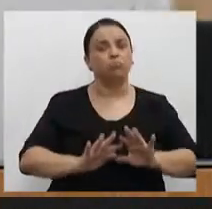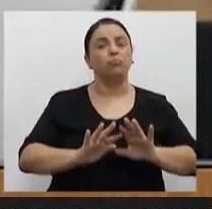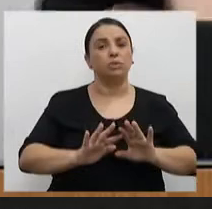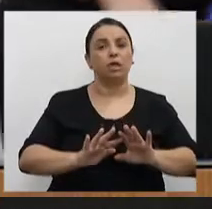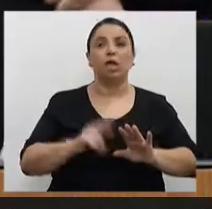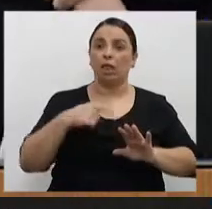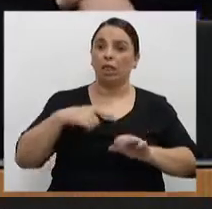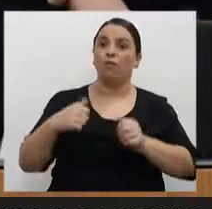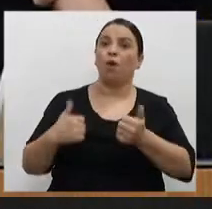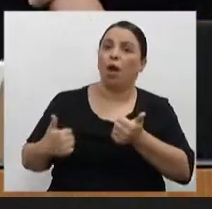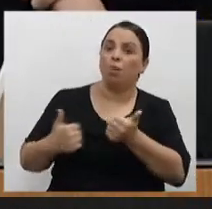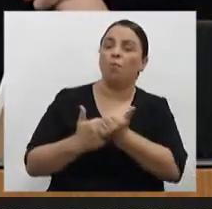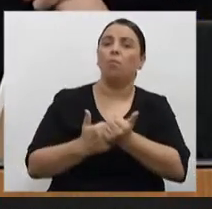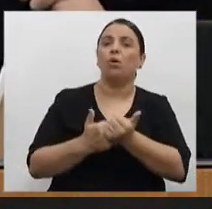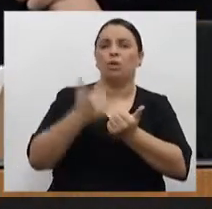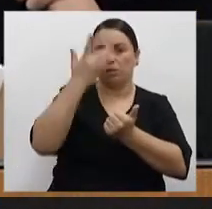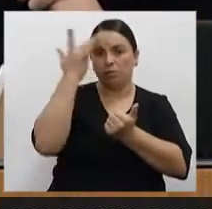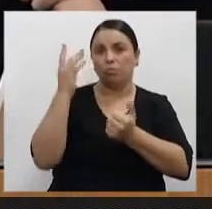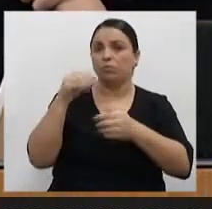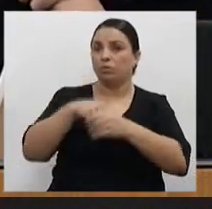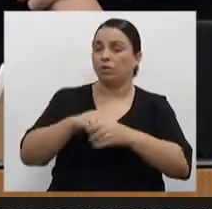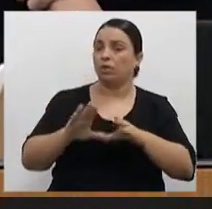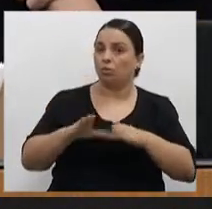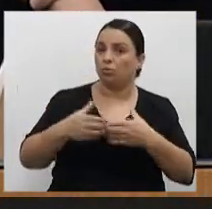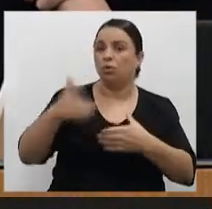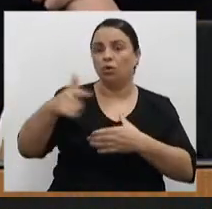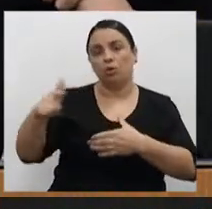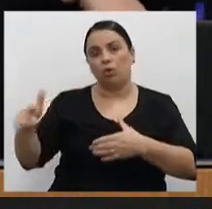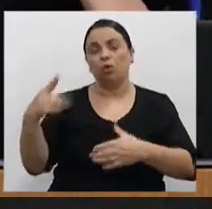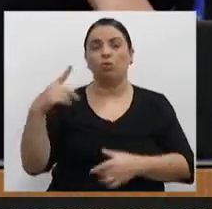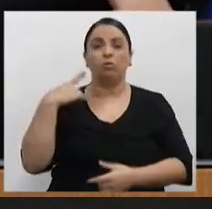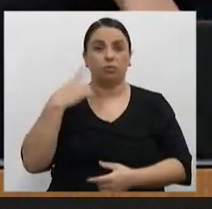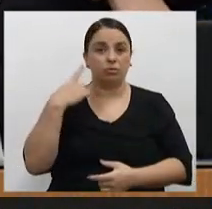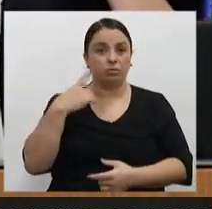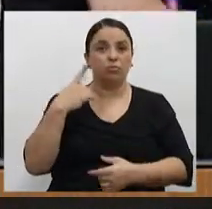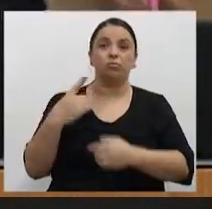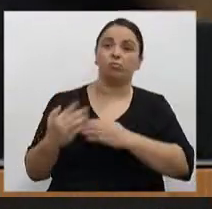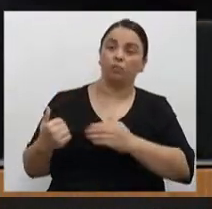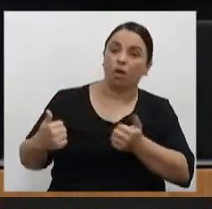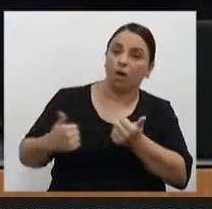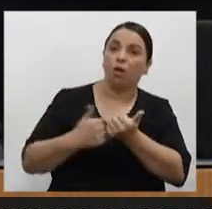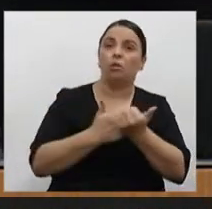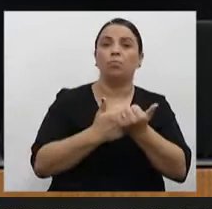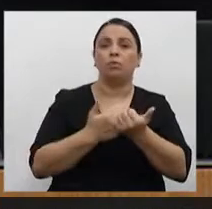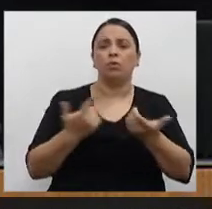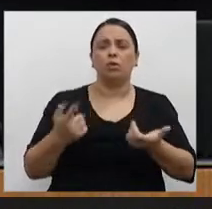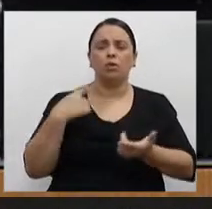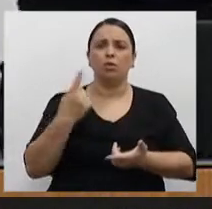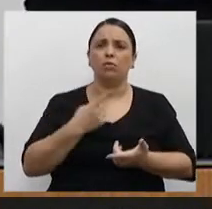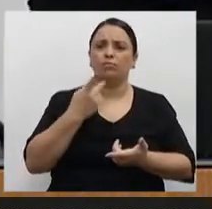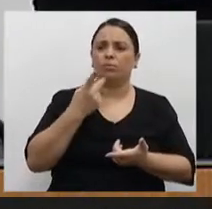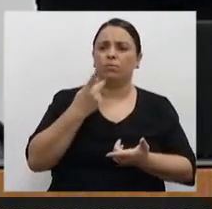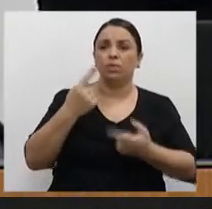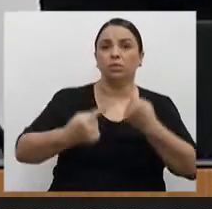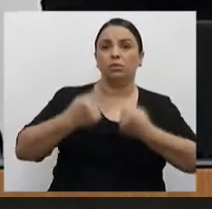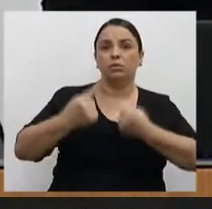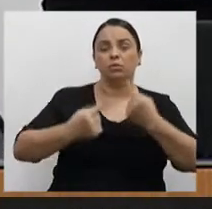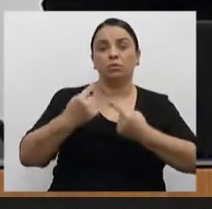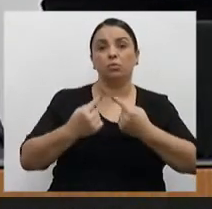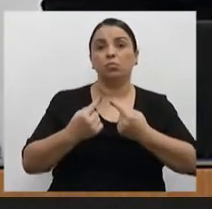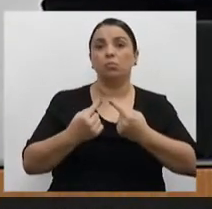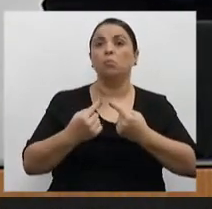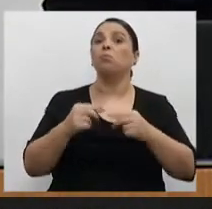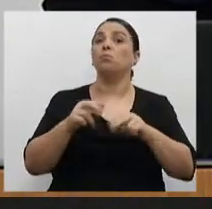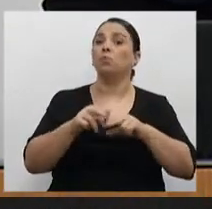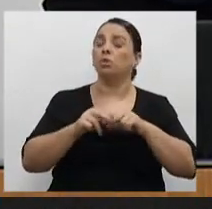do nosso vice-presidente e dos outros deputados, nós colocamos essa discussão porque chegou aí